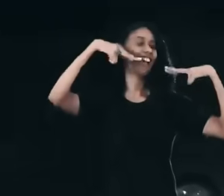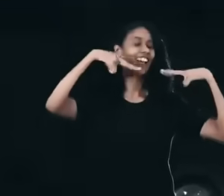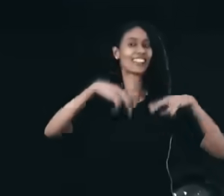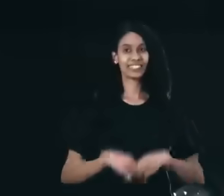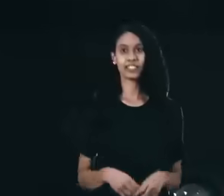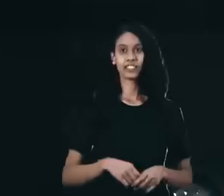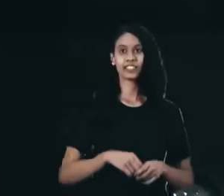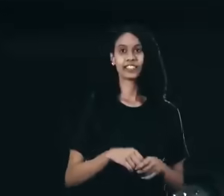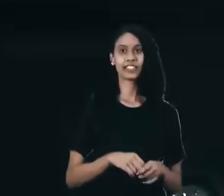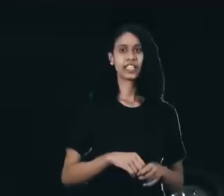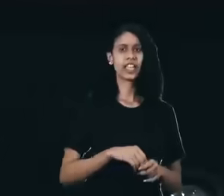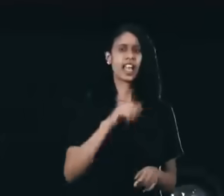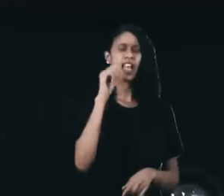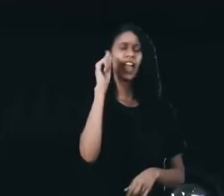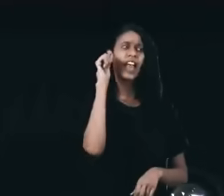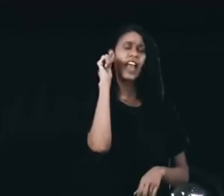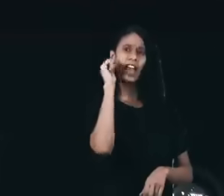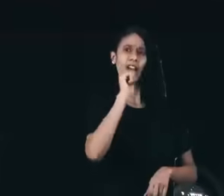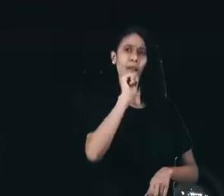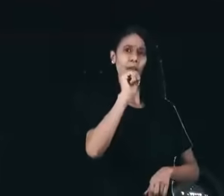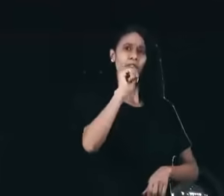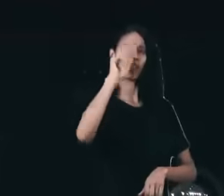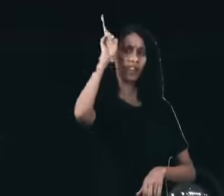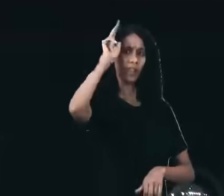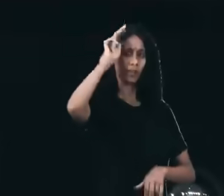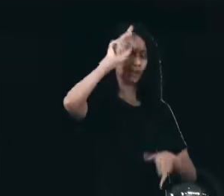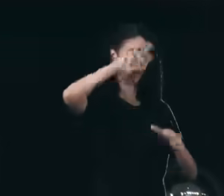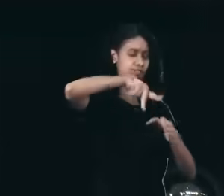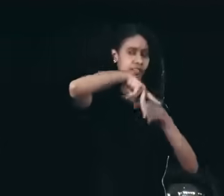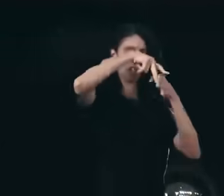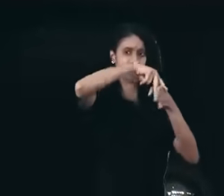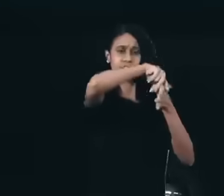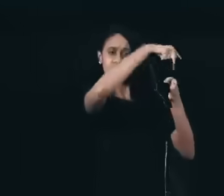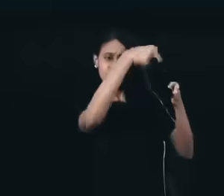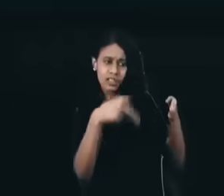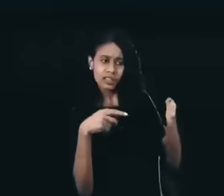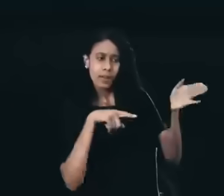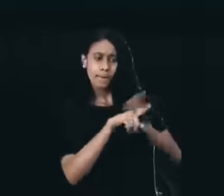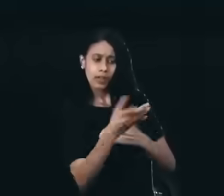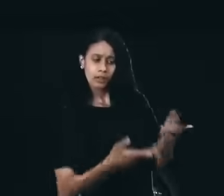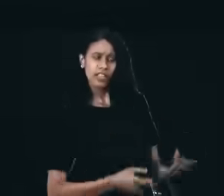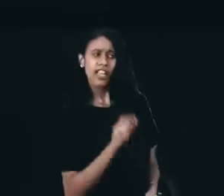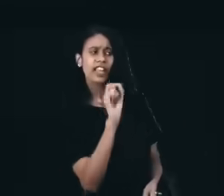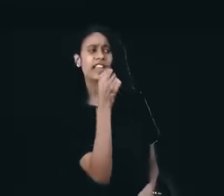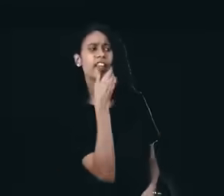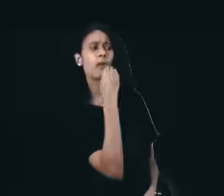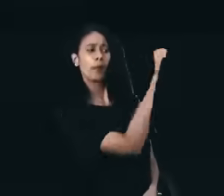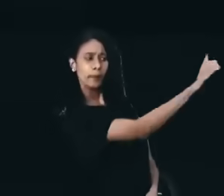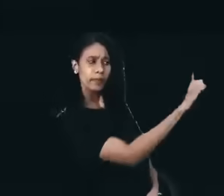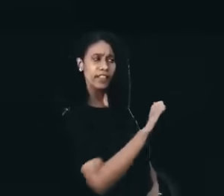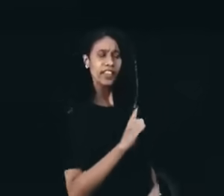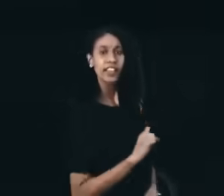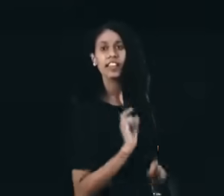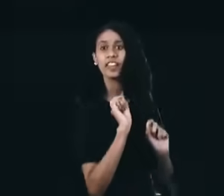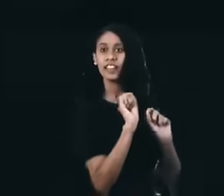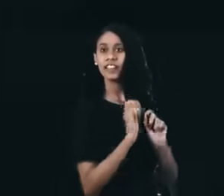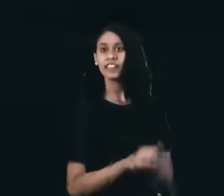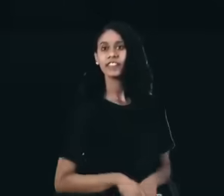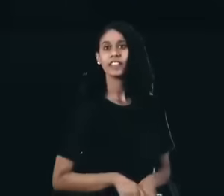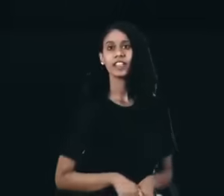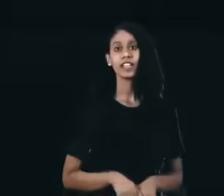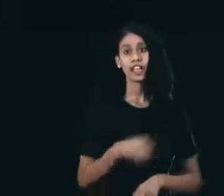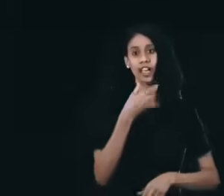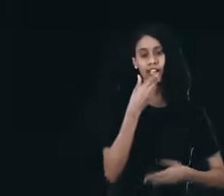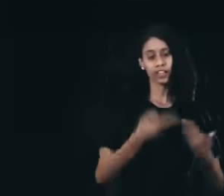Ela desceu do camelo e perguntou ao servo, quem é aquele homem que vem pelo campo ao nosso encontro? É o meu